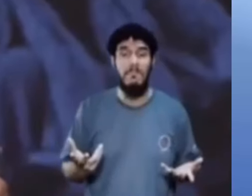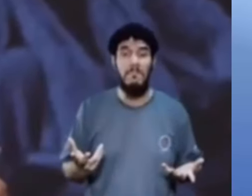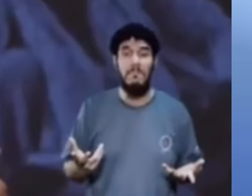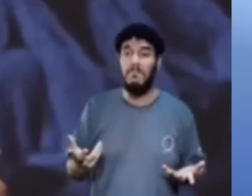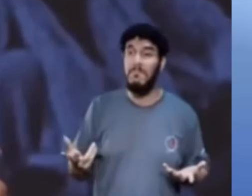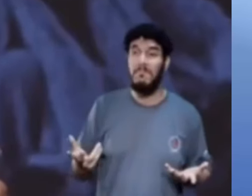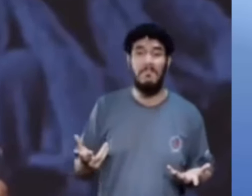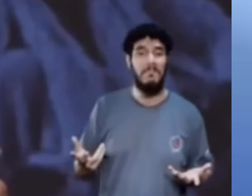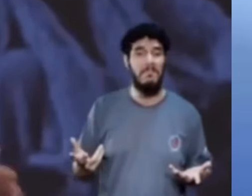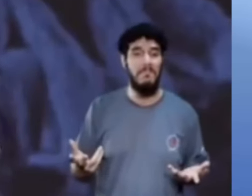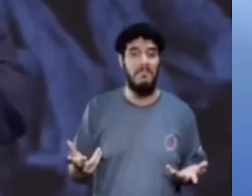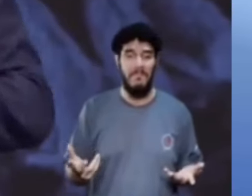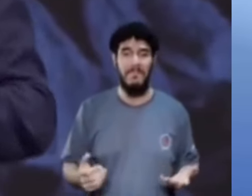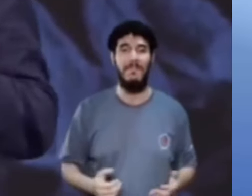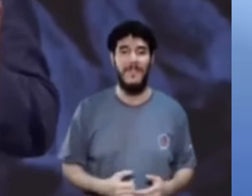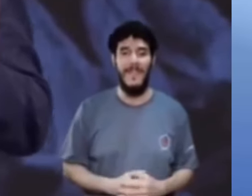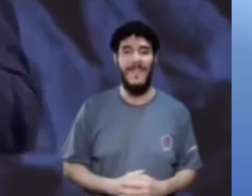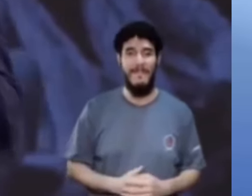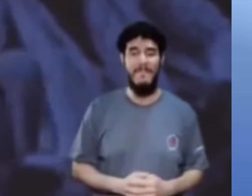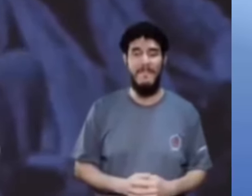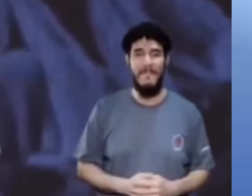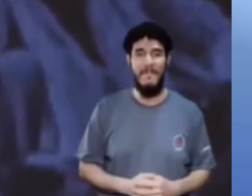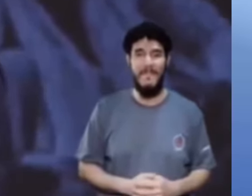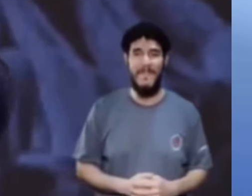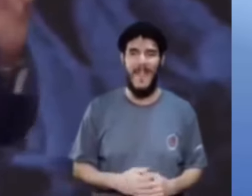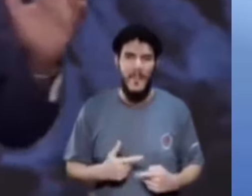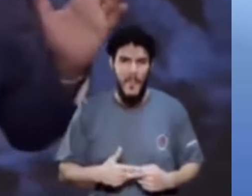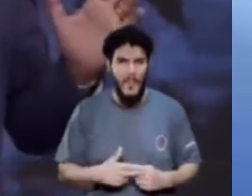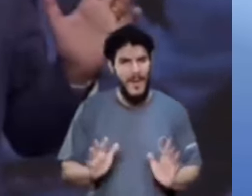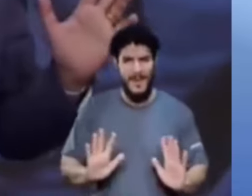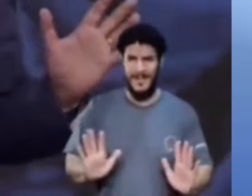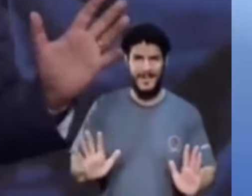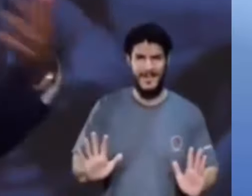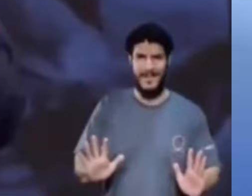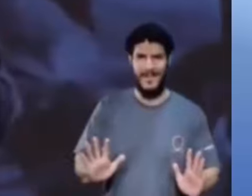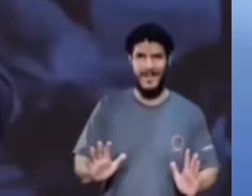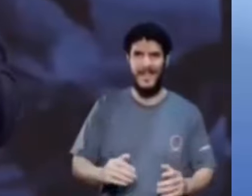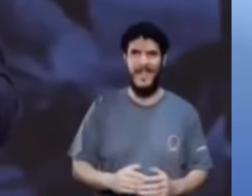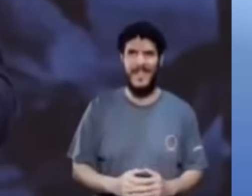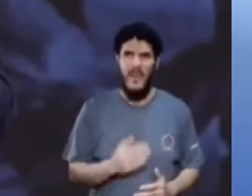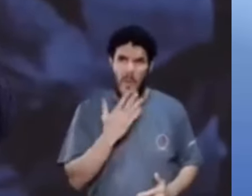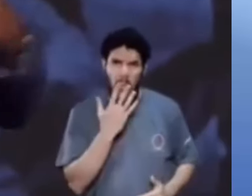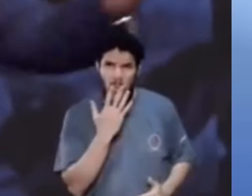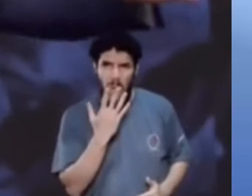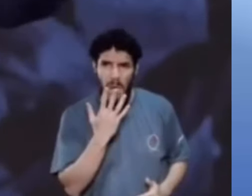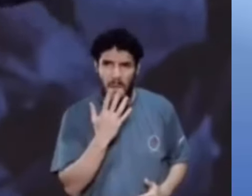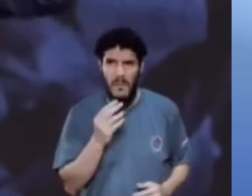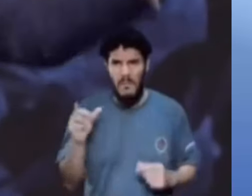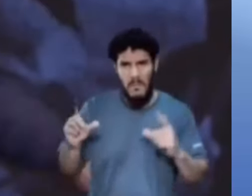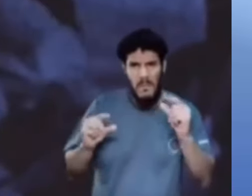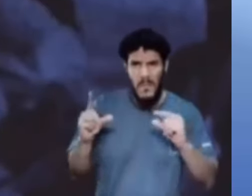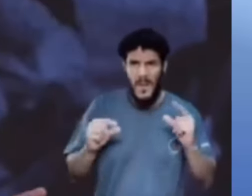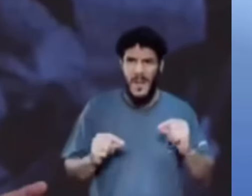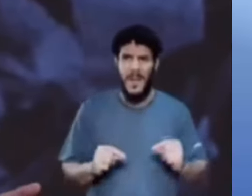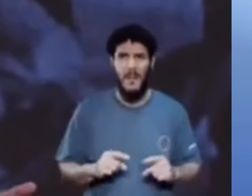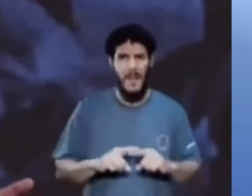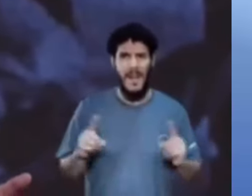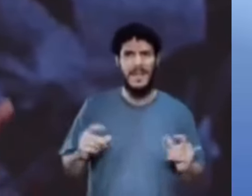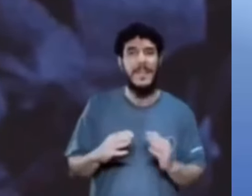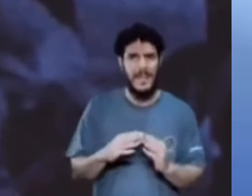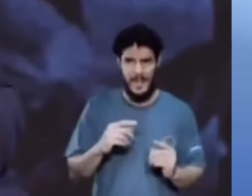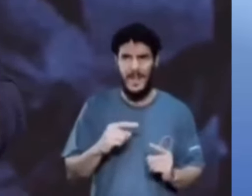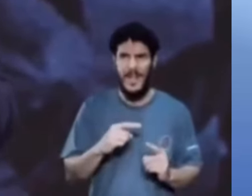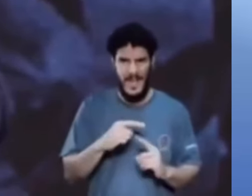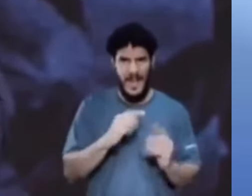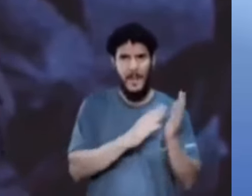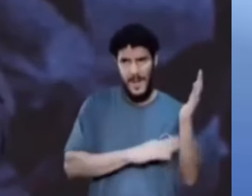cara. Então, eu não tenho nada contra a igreja preta, branca, azul ou amarela. Eu só acho, mesmo a igreja sendo toda preta,